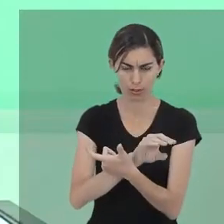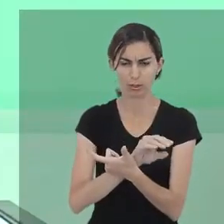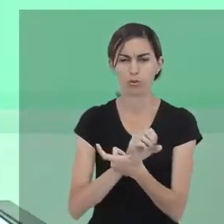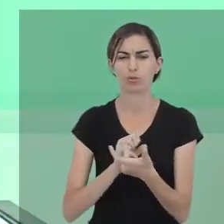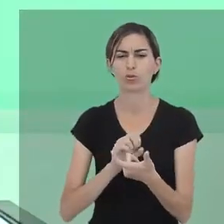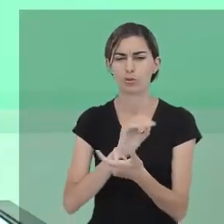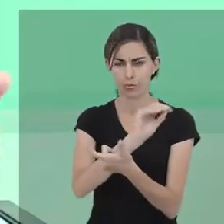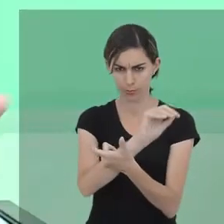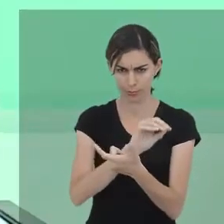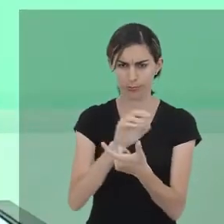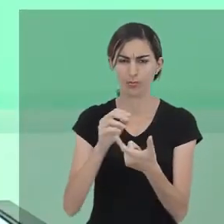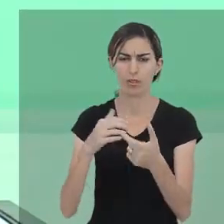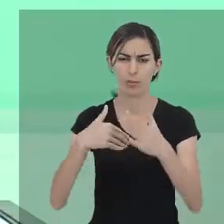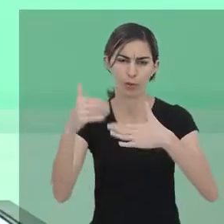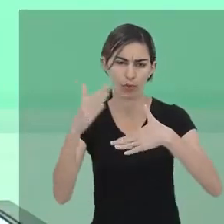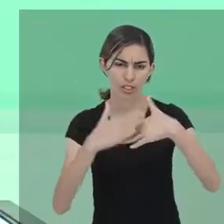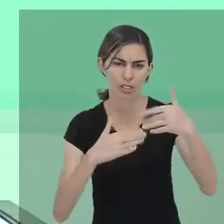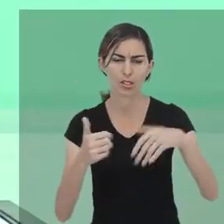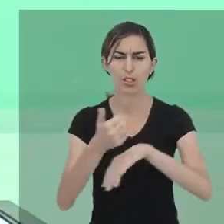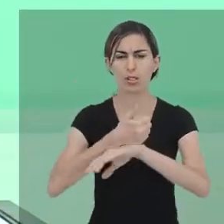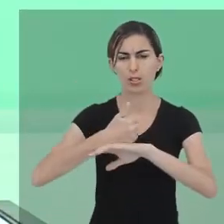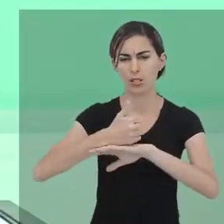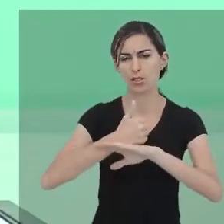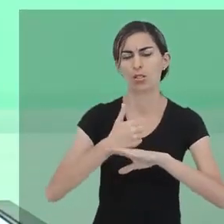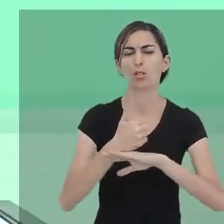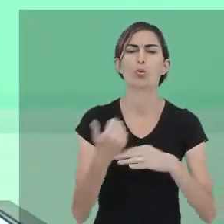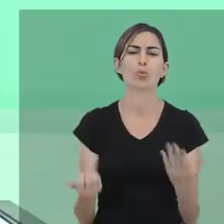formar profissões, que vai formar